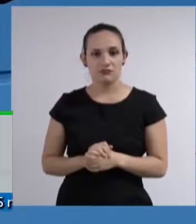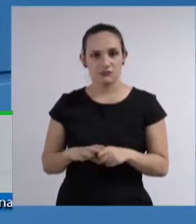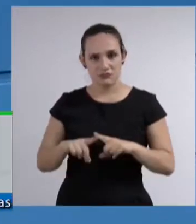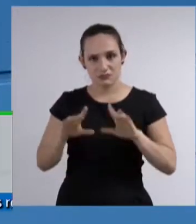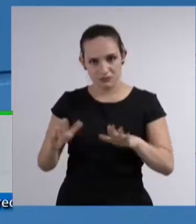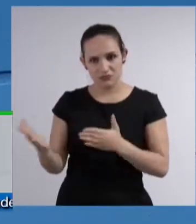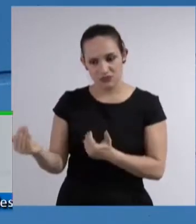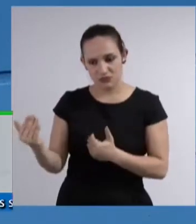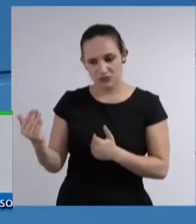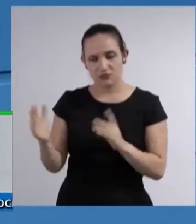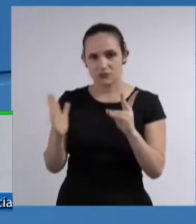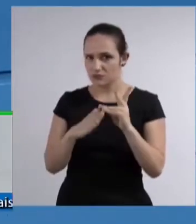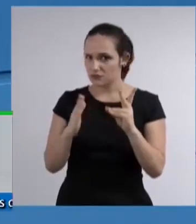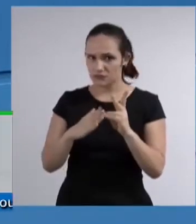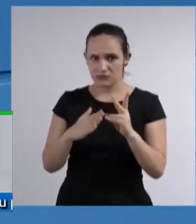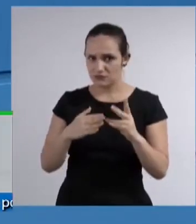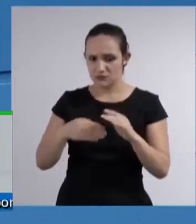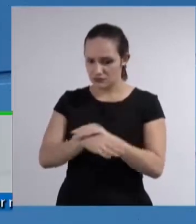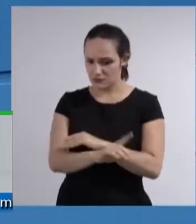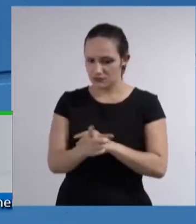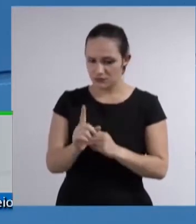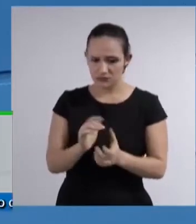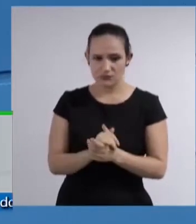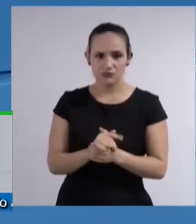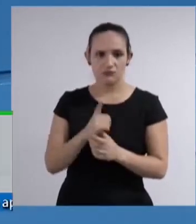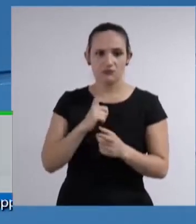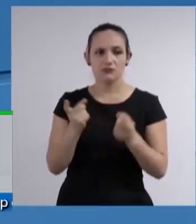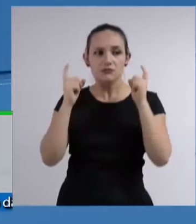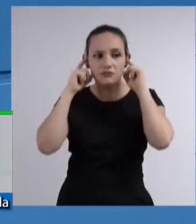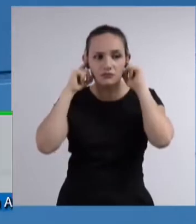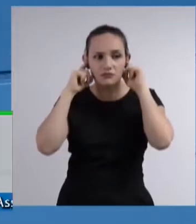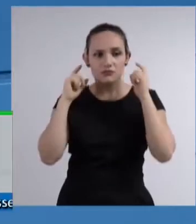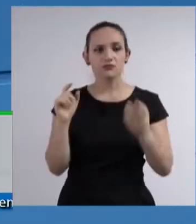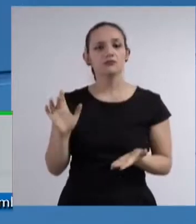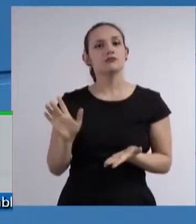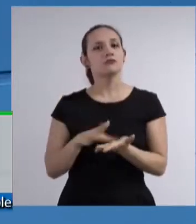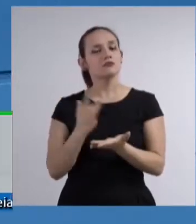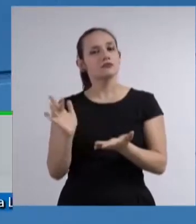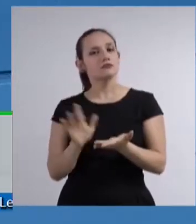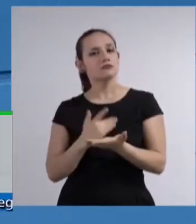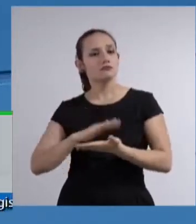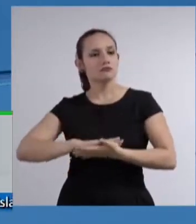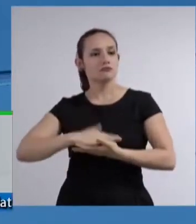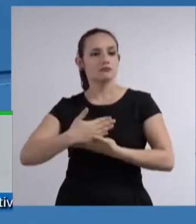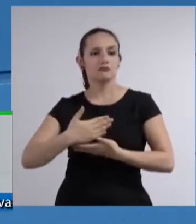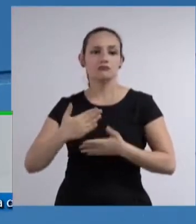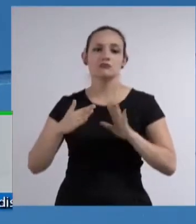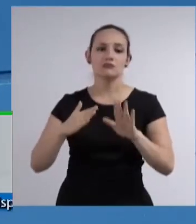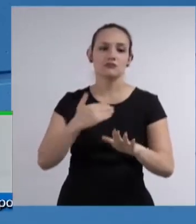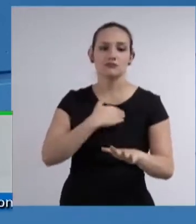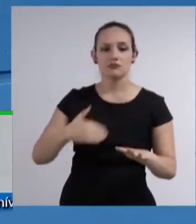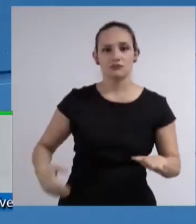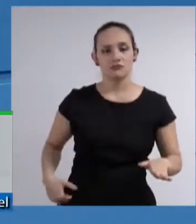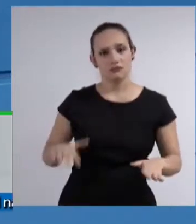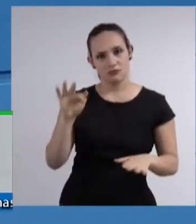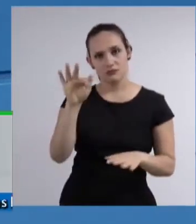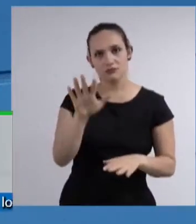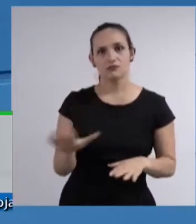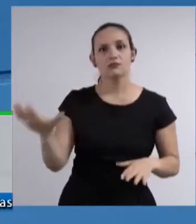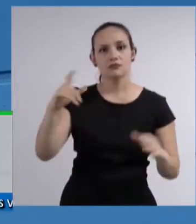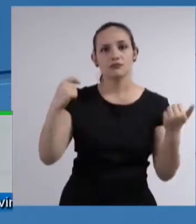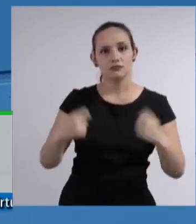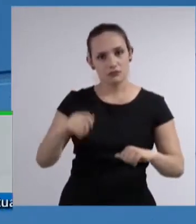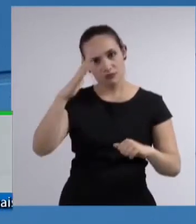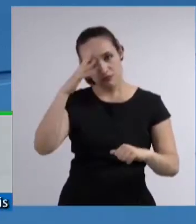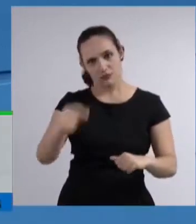enxada. Existe, está com fone no ouvido, com laptop. Nós temos... O governo federal tem que resolver esse problema